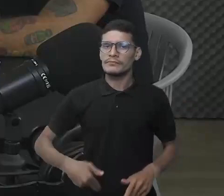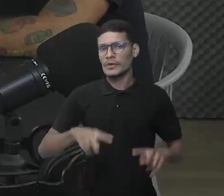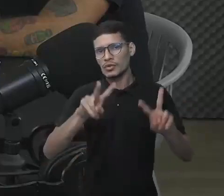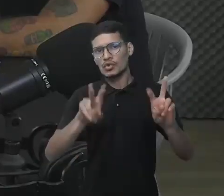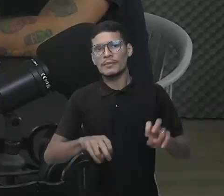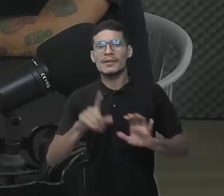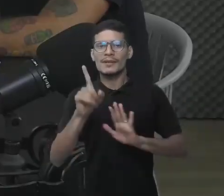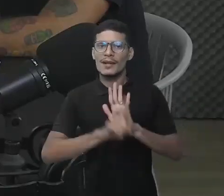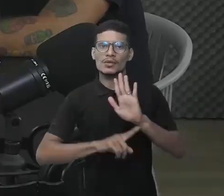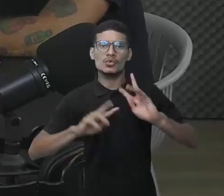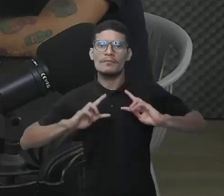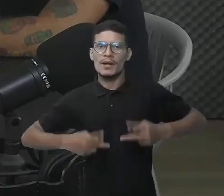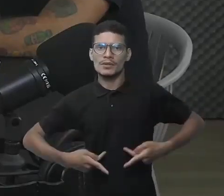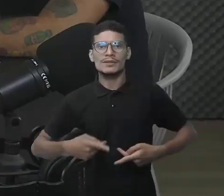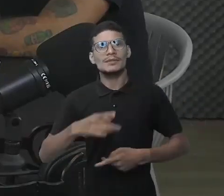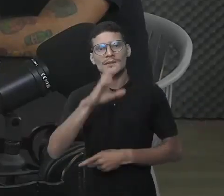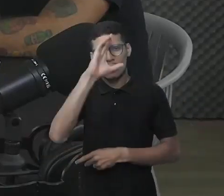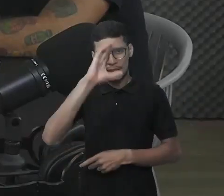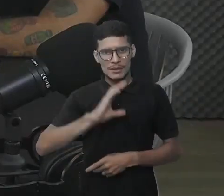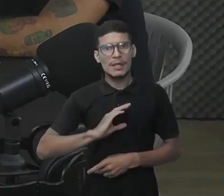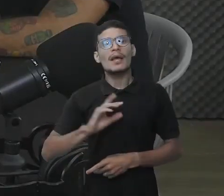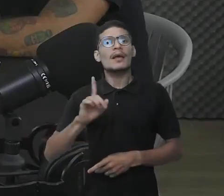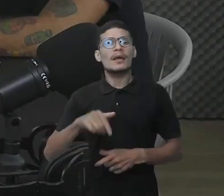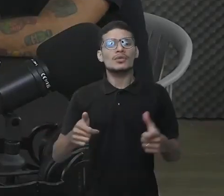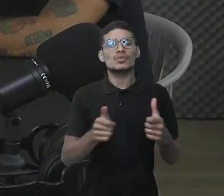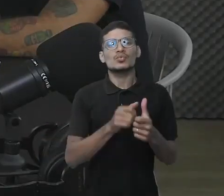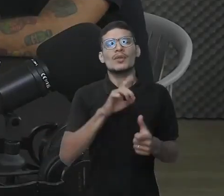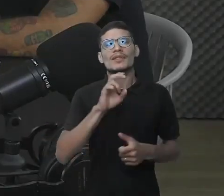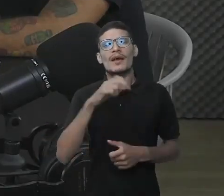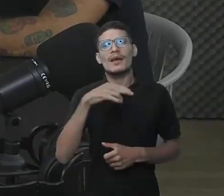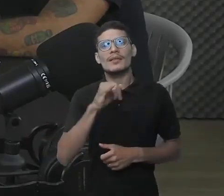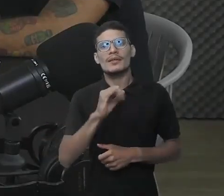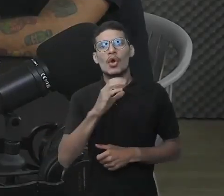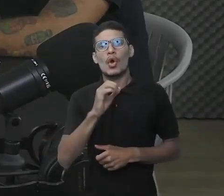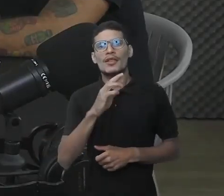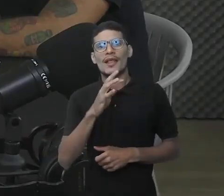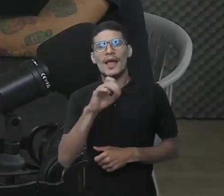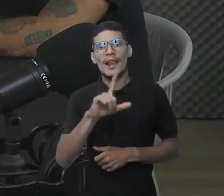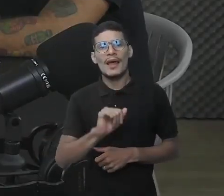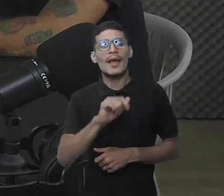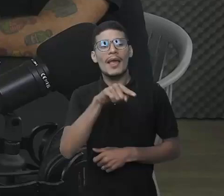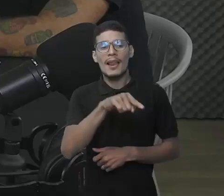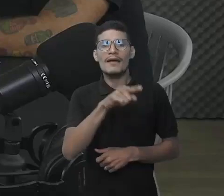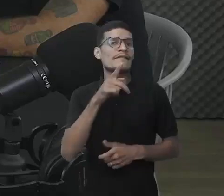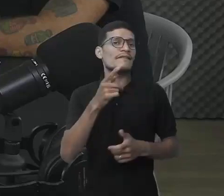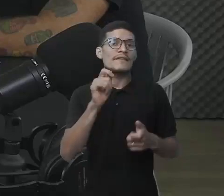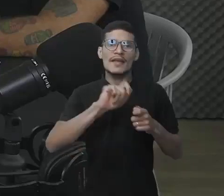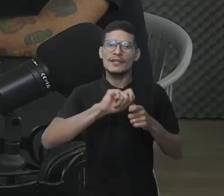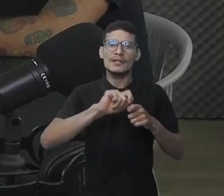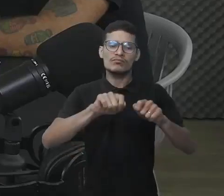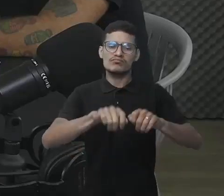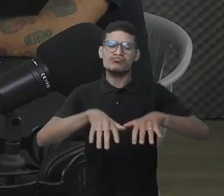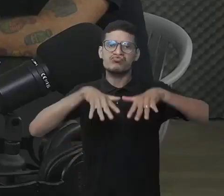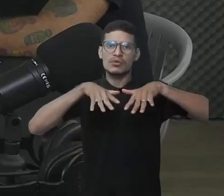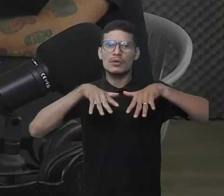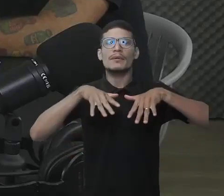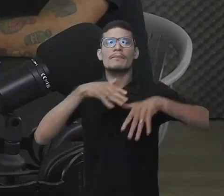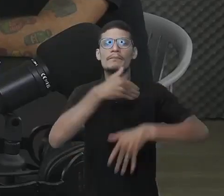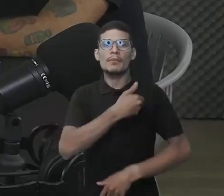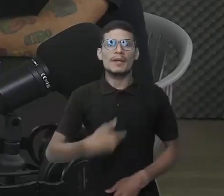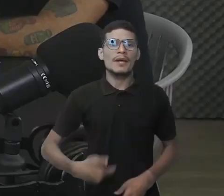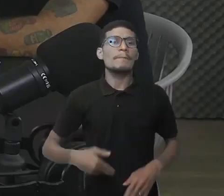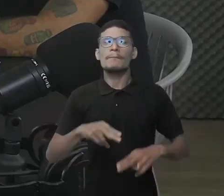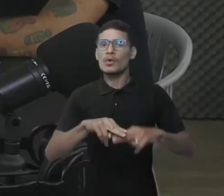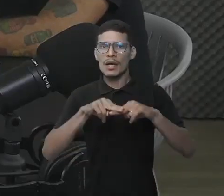Cidadania, a deputada Dani Portela, presidente da comissão, fez uma audiência pública por conta do 18 de maio, e